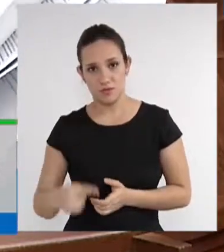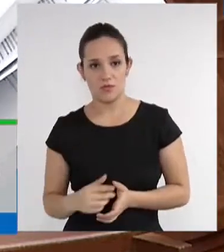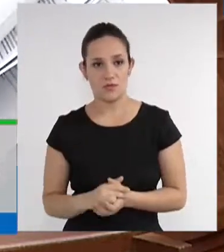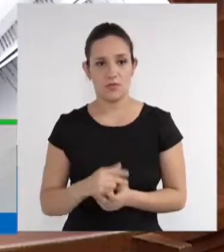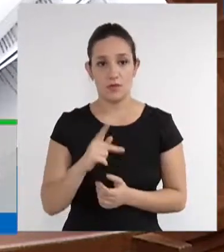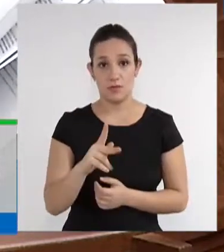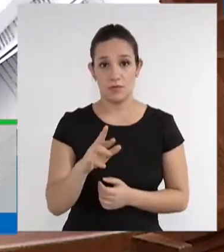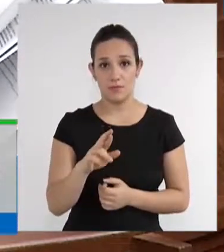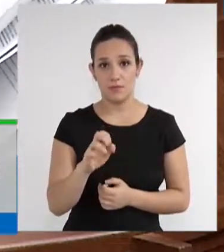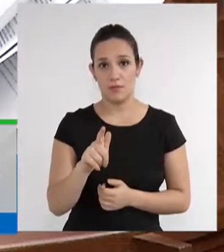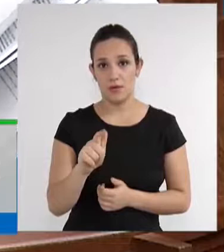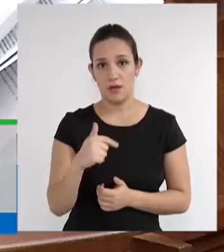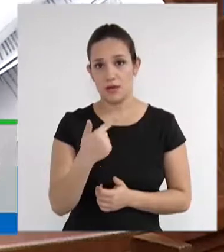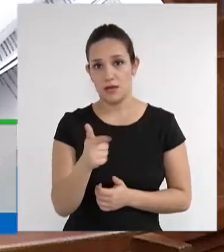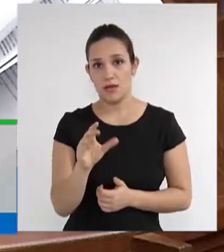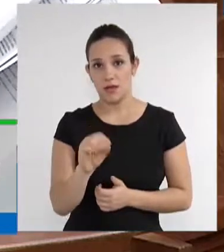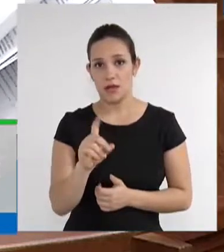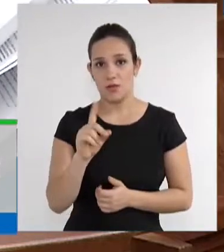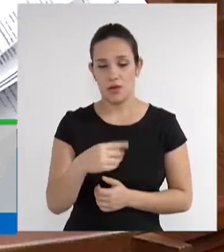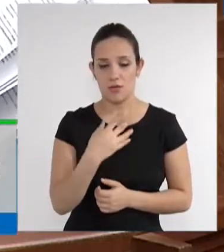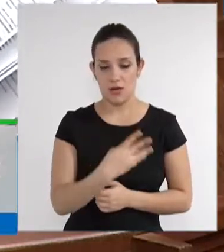pregão presencial R$